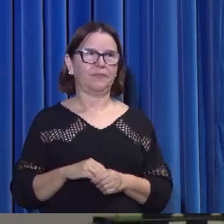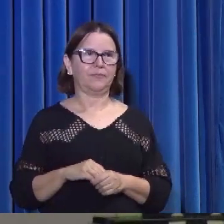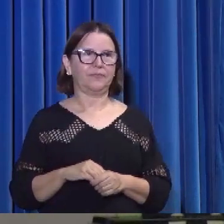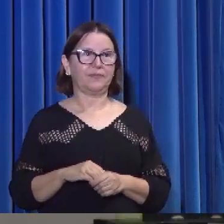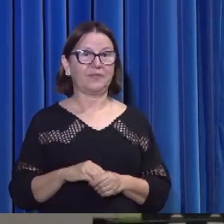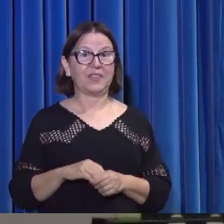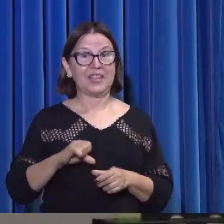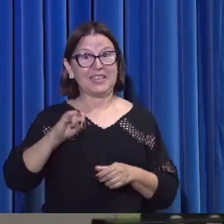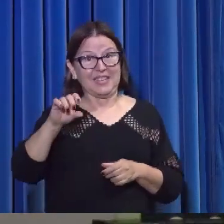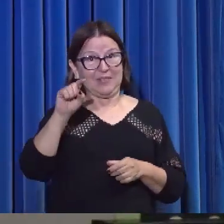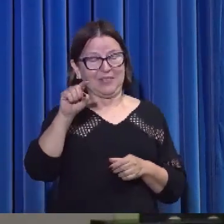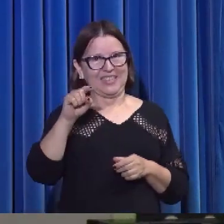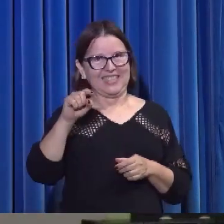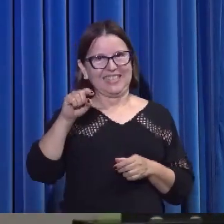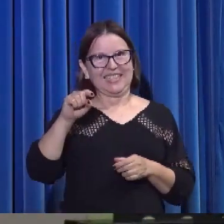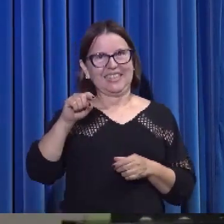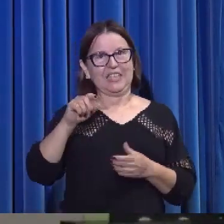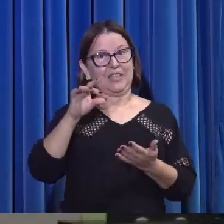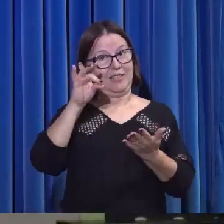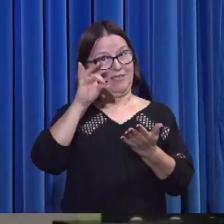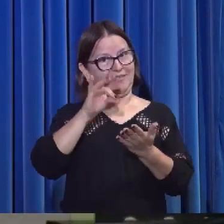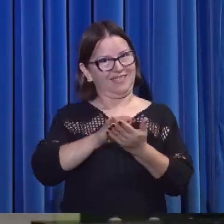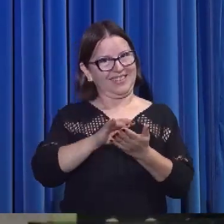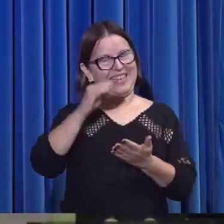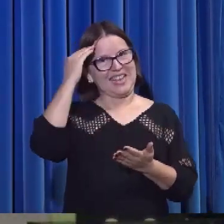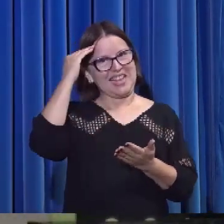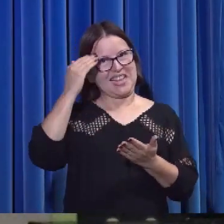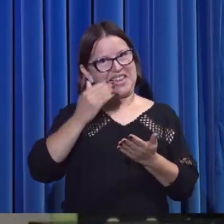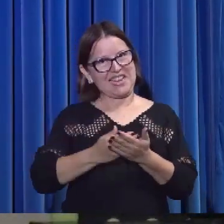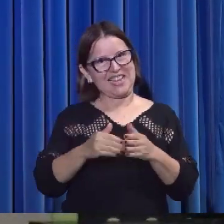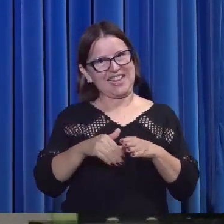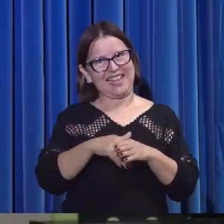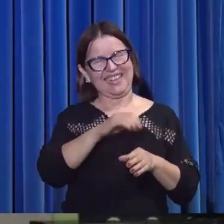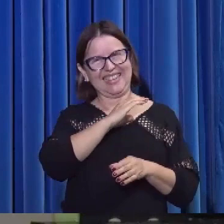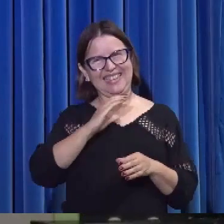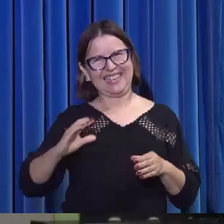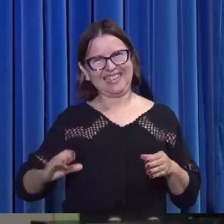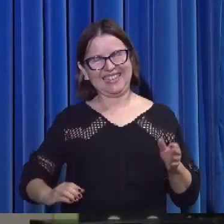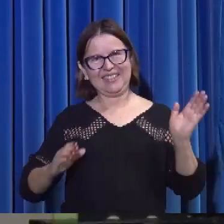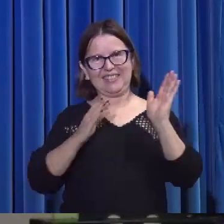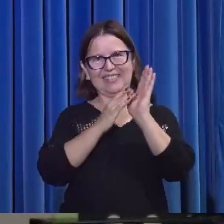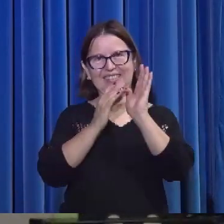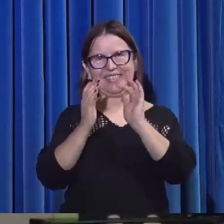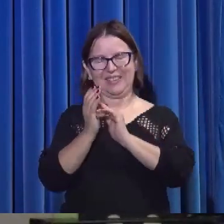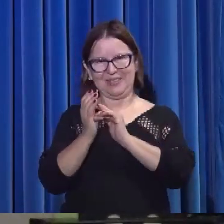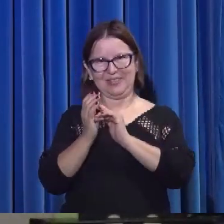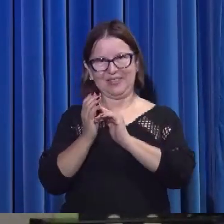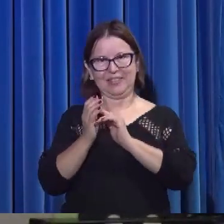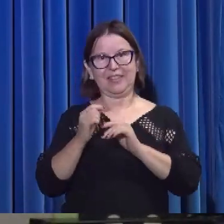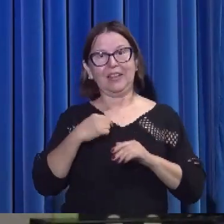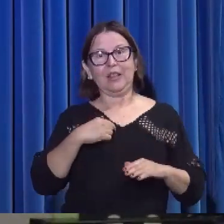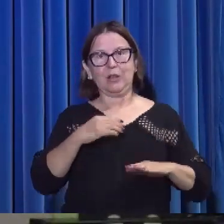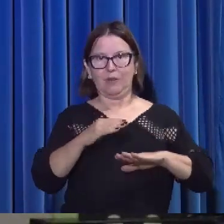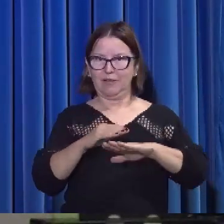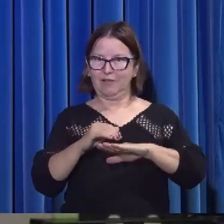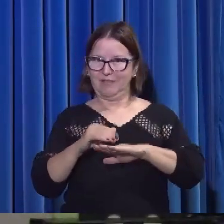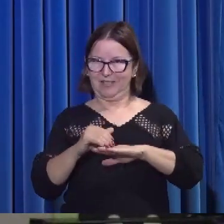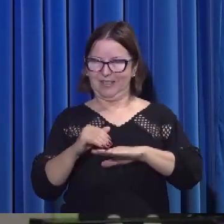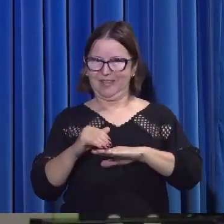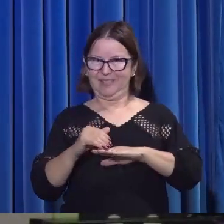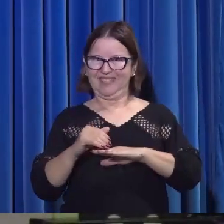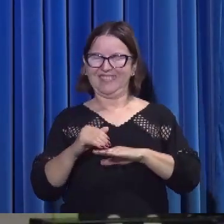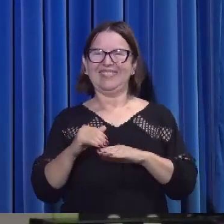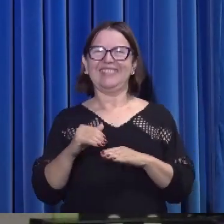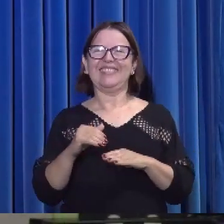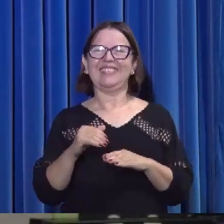Se você realmente crê em Cristo Jesus, eu o convido a encarar a sua ida para a casa do Pai, sem medo ou tristeza. Pois